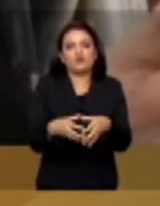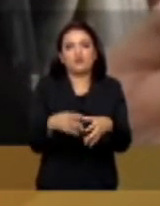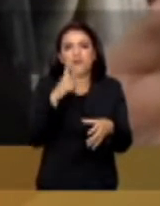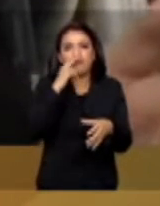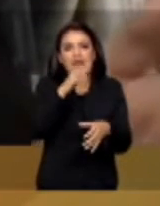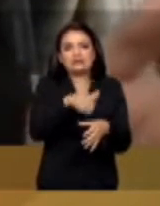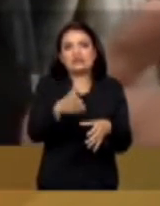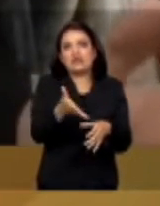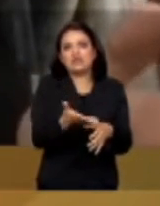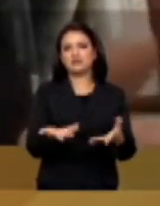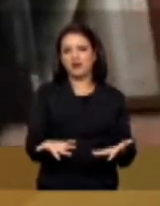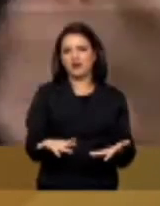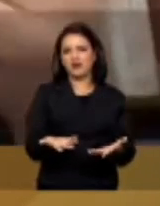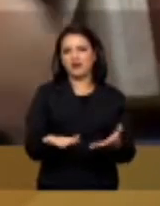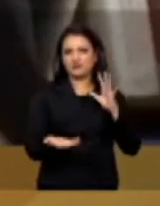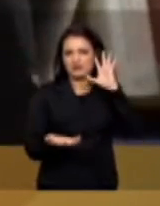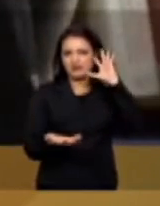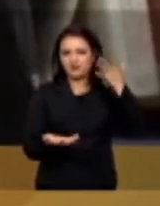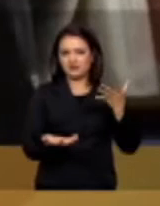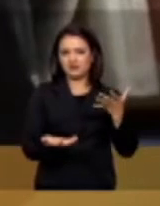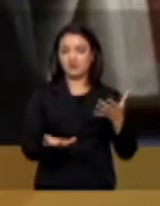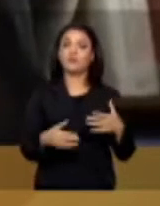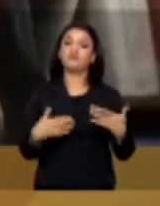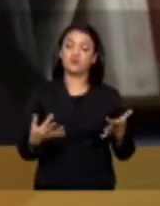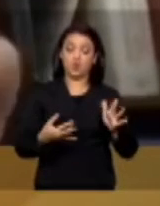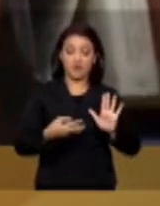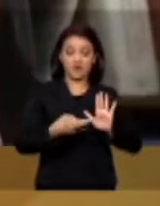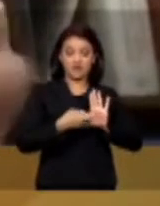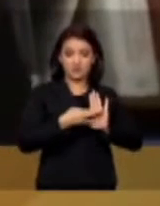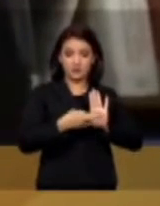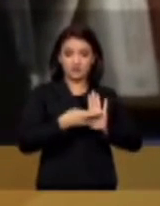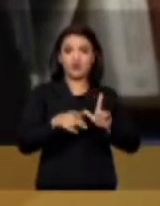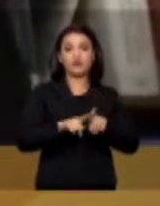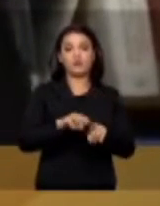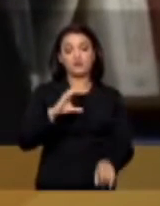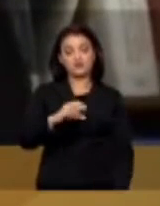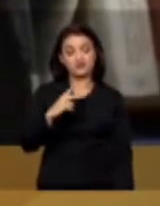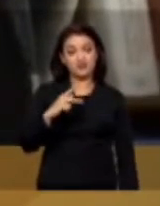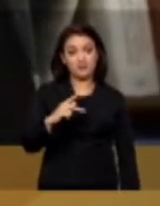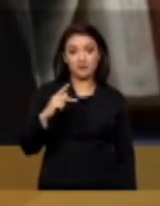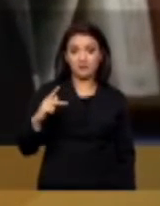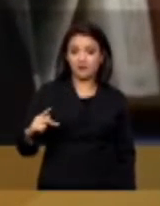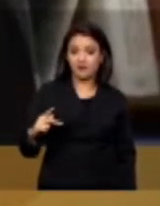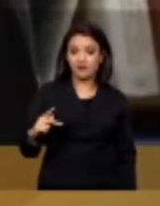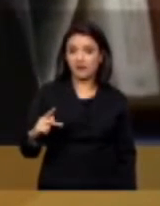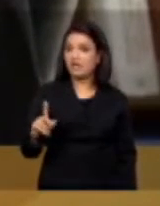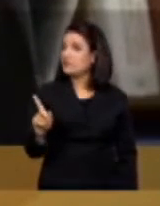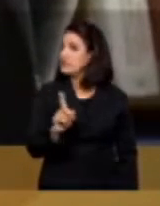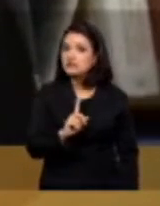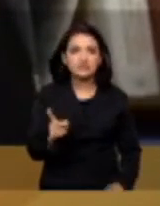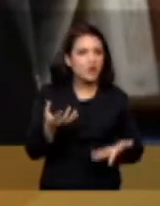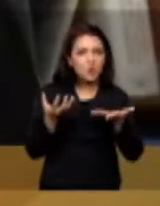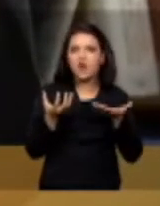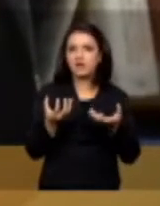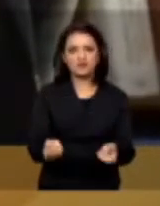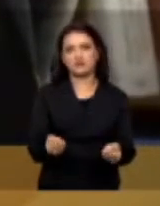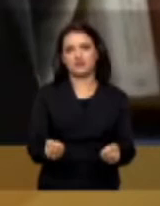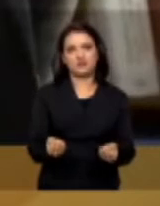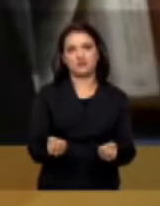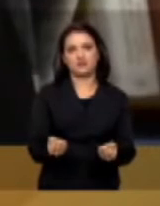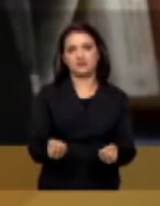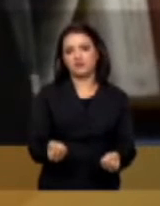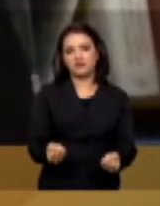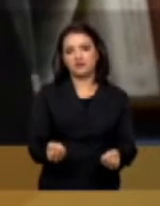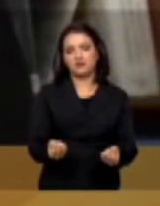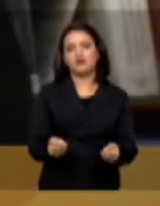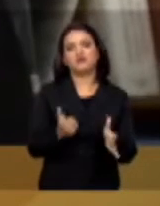Simples assim. Eu penso que tanto o regimento interno como o Código de Processo Penal não placitam esse tipo